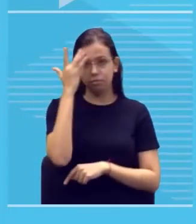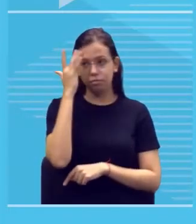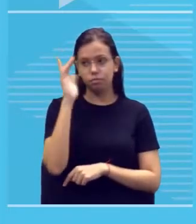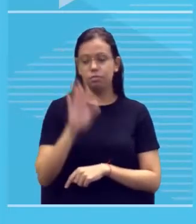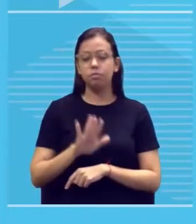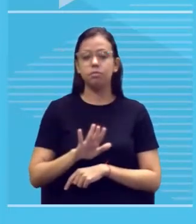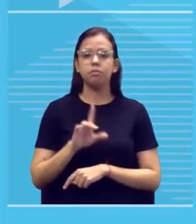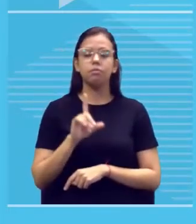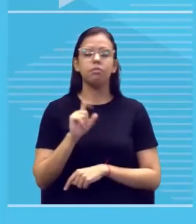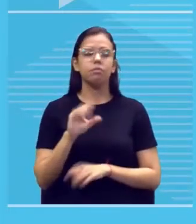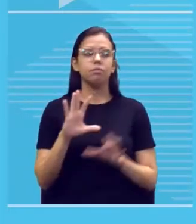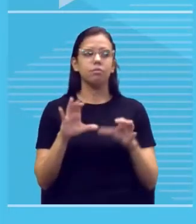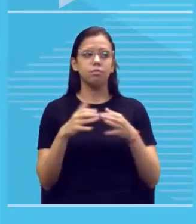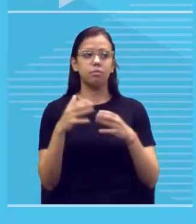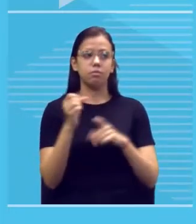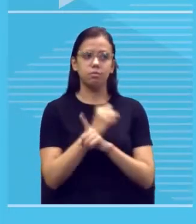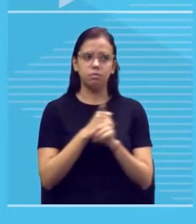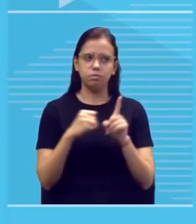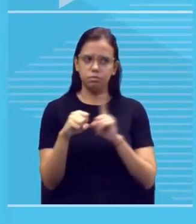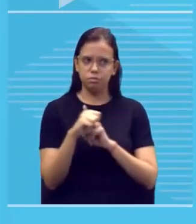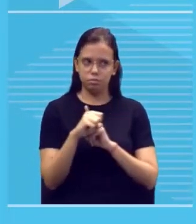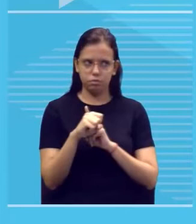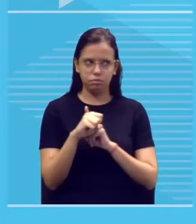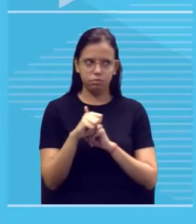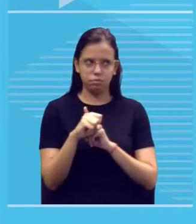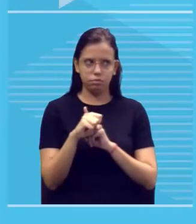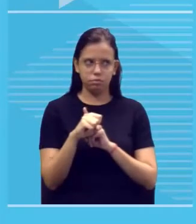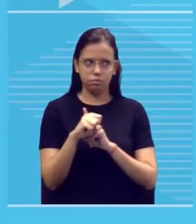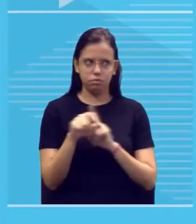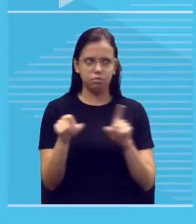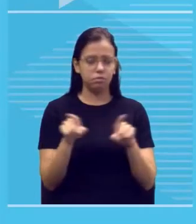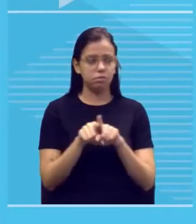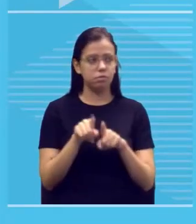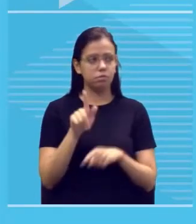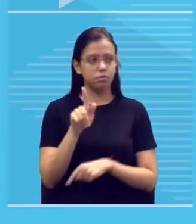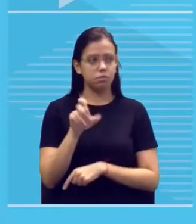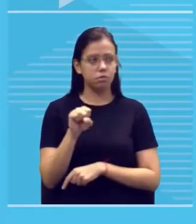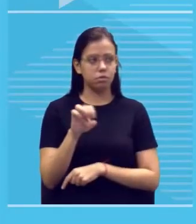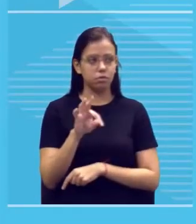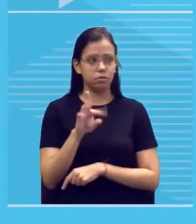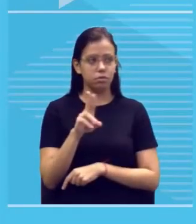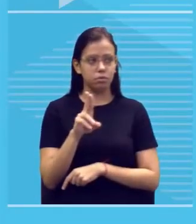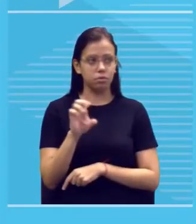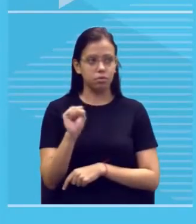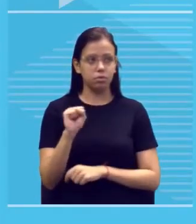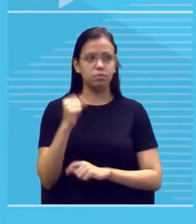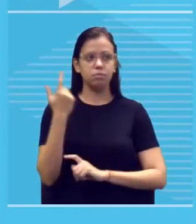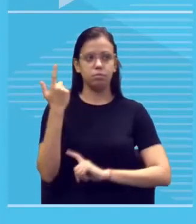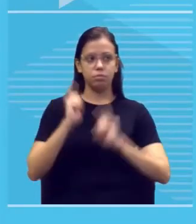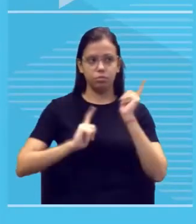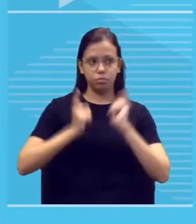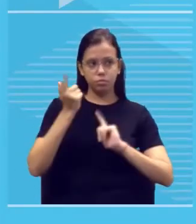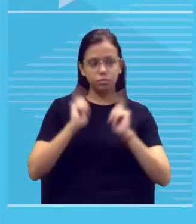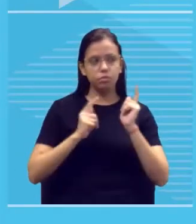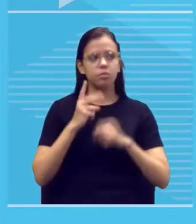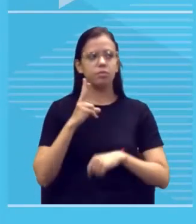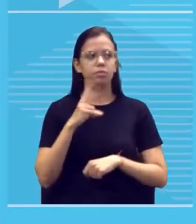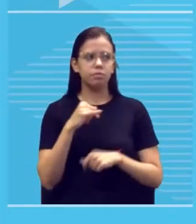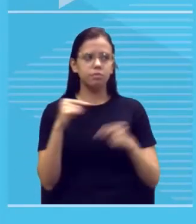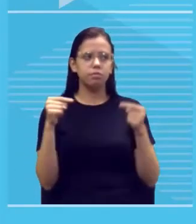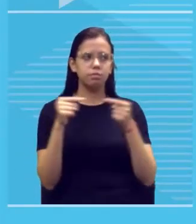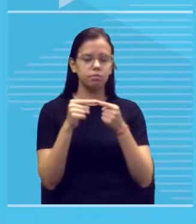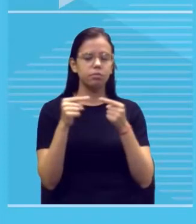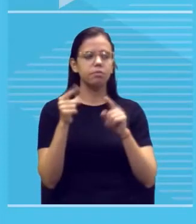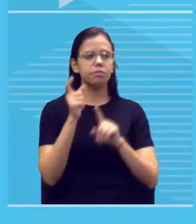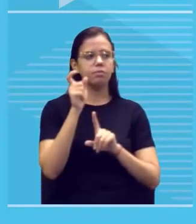vivem era para manter isso bastante Claro para quem tava vendo os gestos movimentos repetidos dos atores né que vão classificar a classe dos